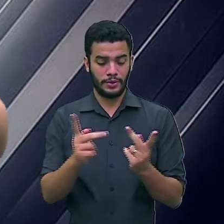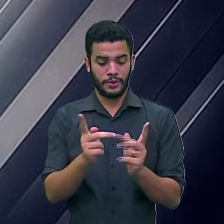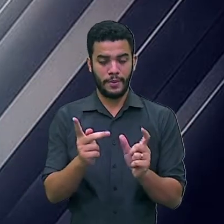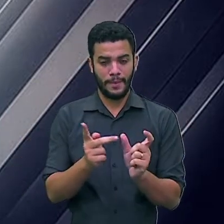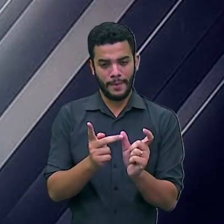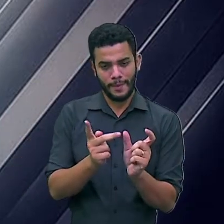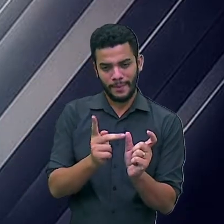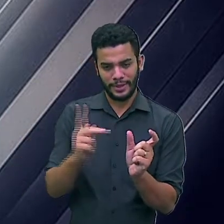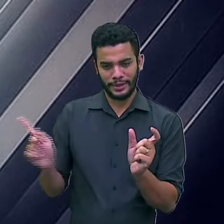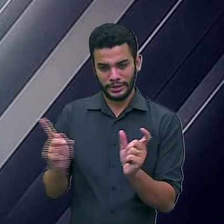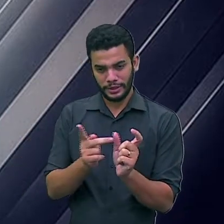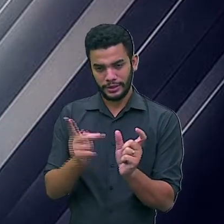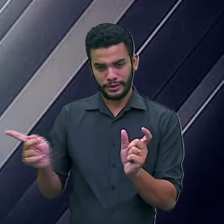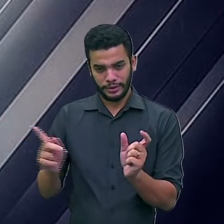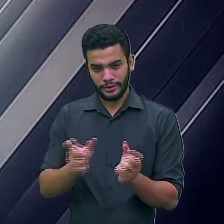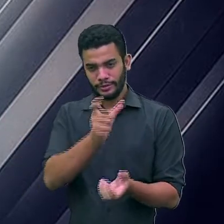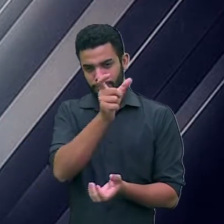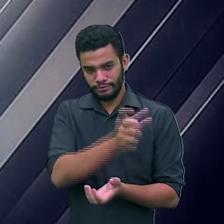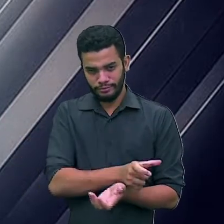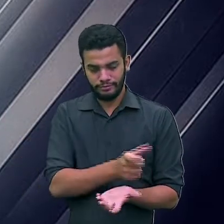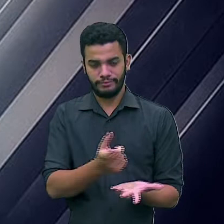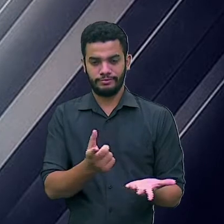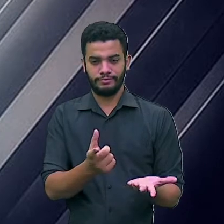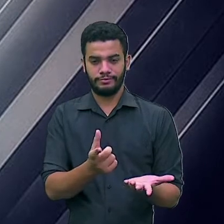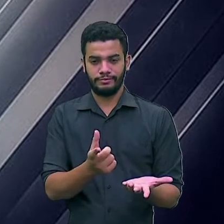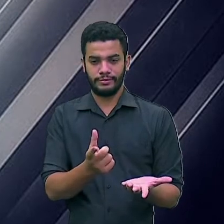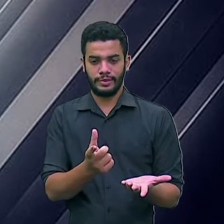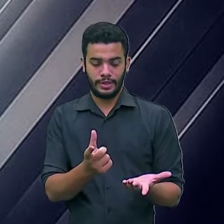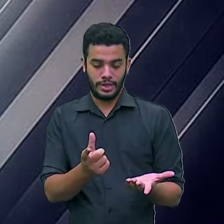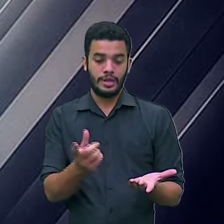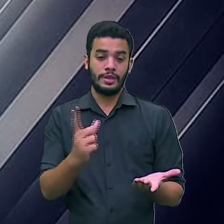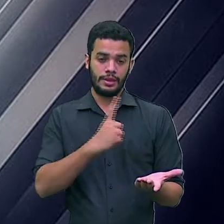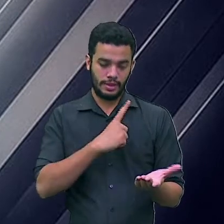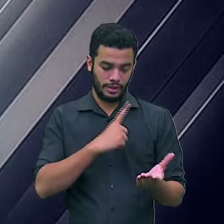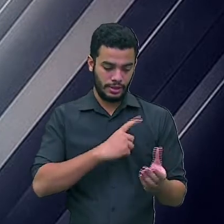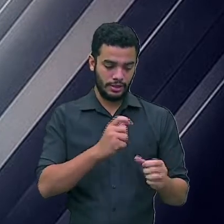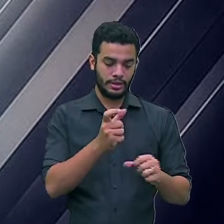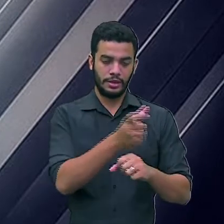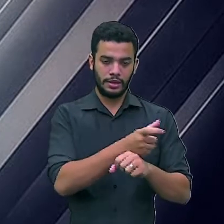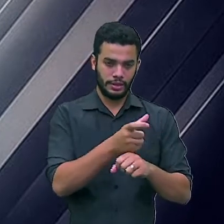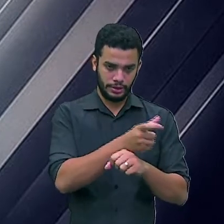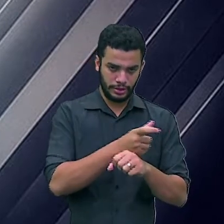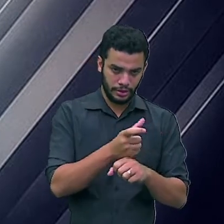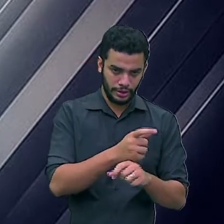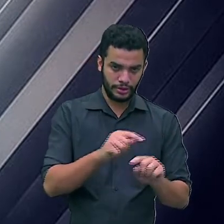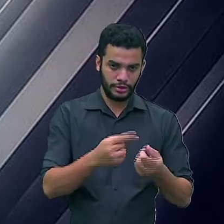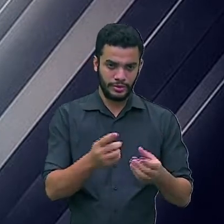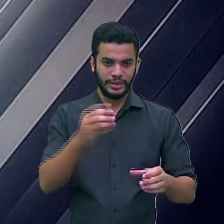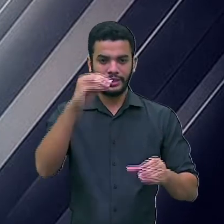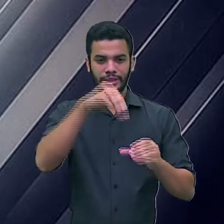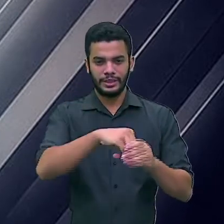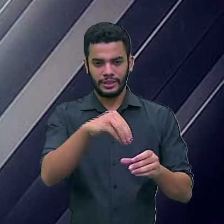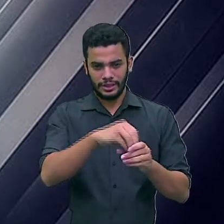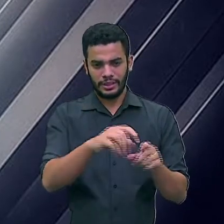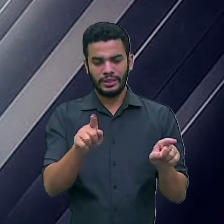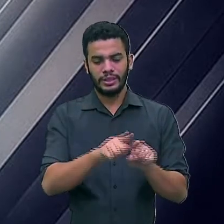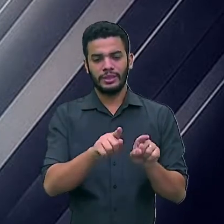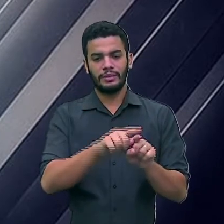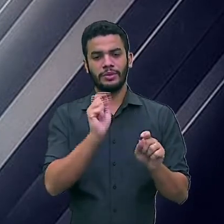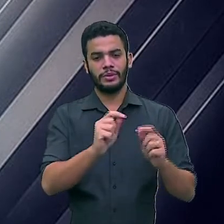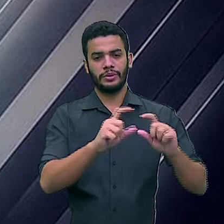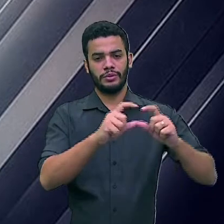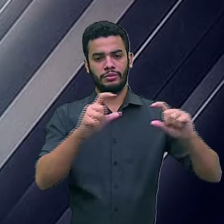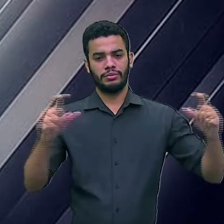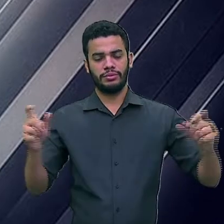sujeito pode ser formado, além de um adjetivo, locução adjetiva, até por um